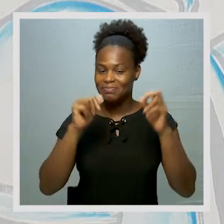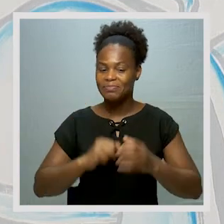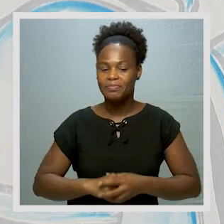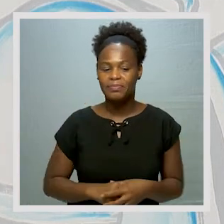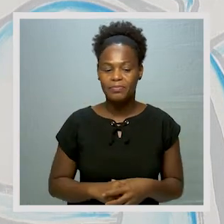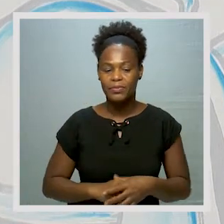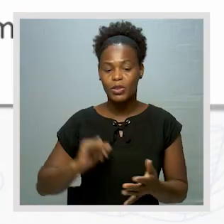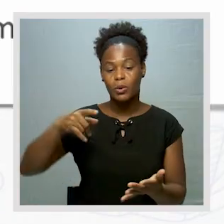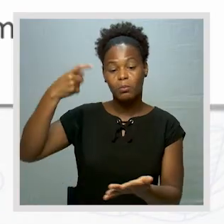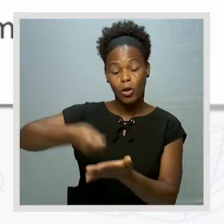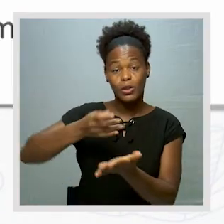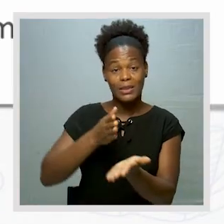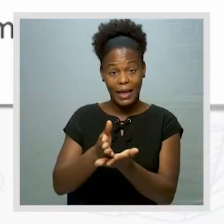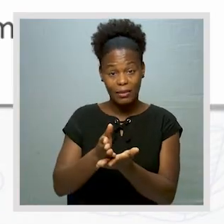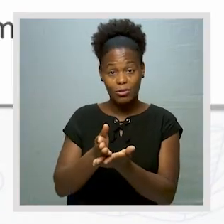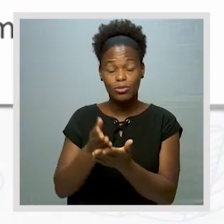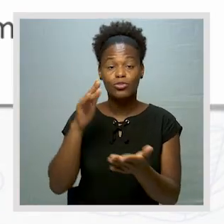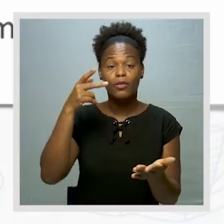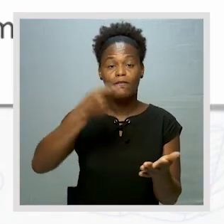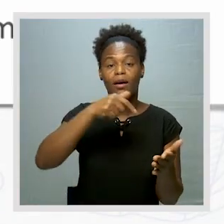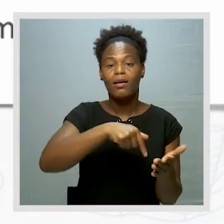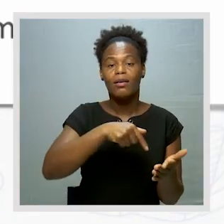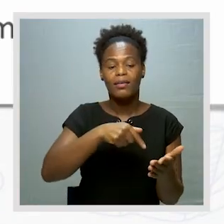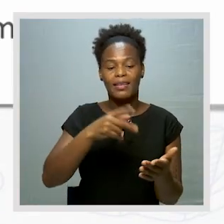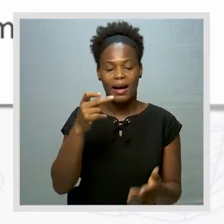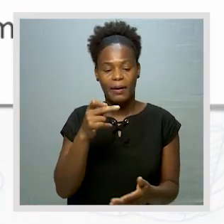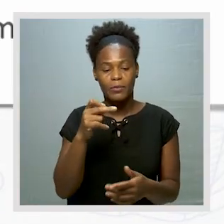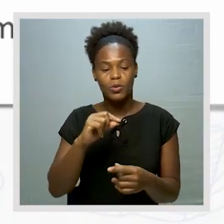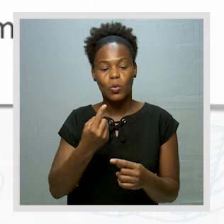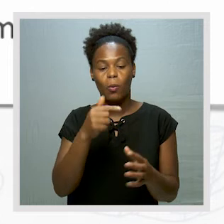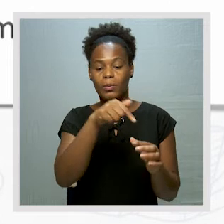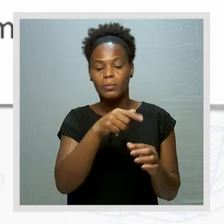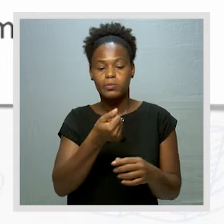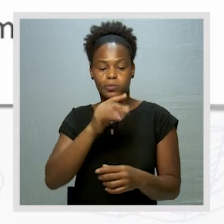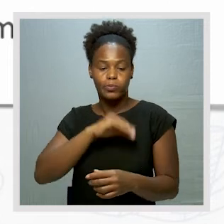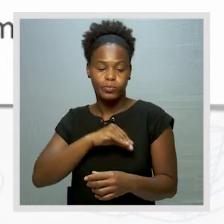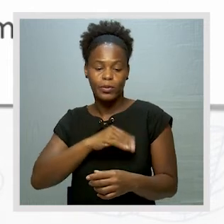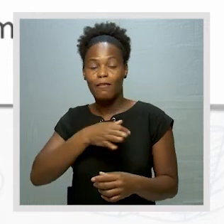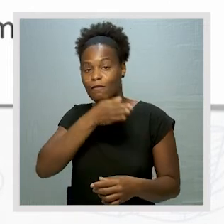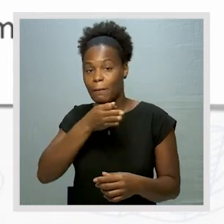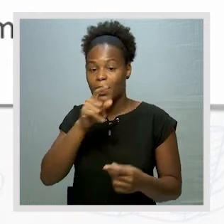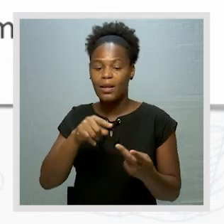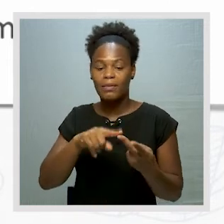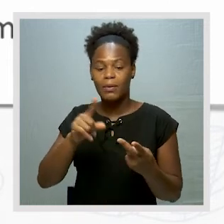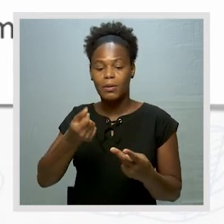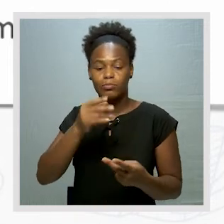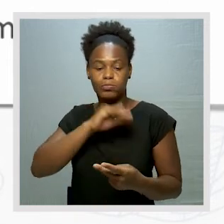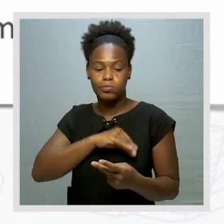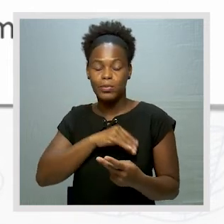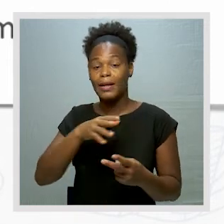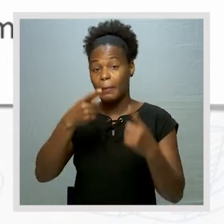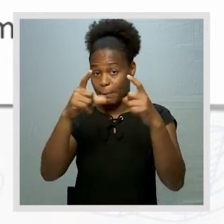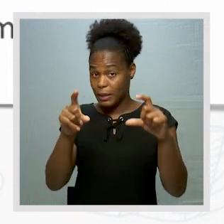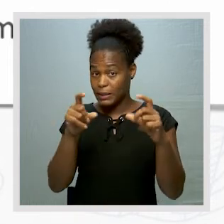que diz o seguinte: os impostos diretos incidem, a linha A, sobre os rendimentos das famílias e sobre